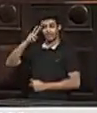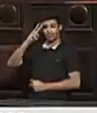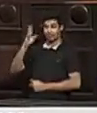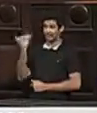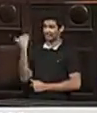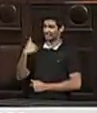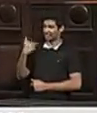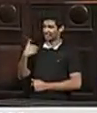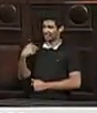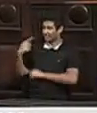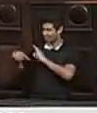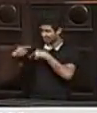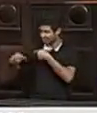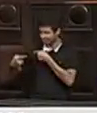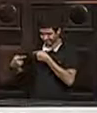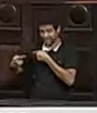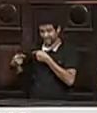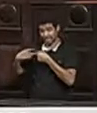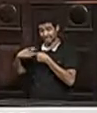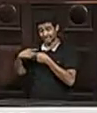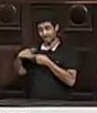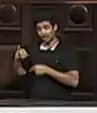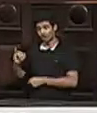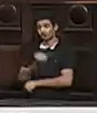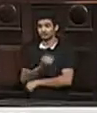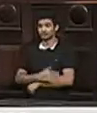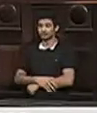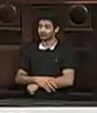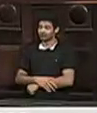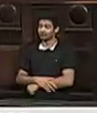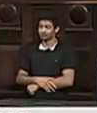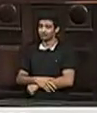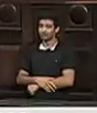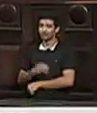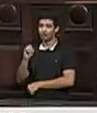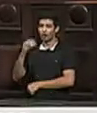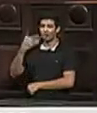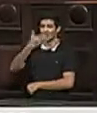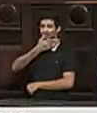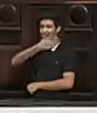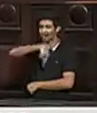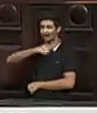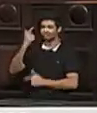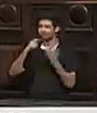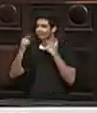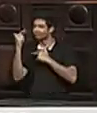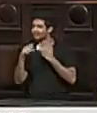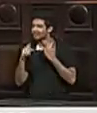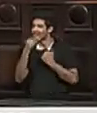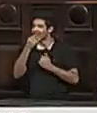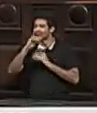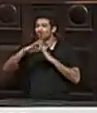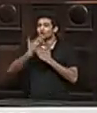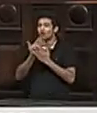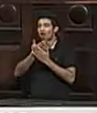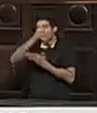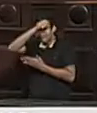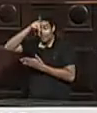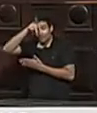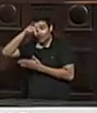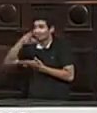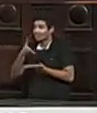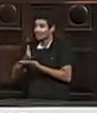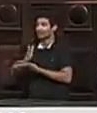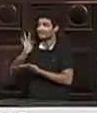de estudar em escola pública, não fazer cursinho pré-vestibular e passar numa faculdade de medicina sem